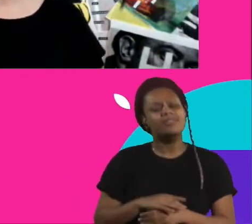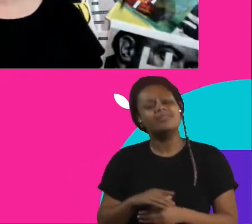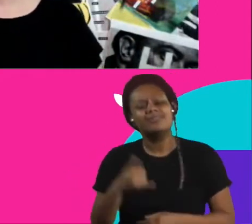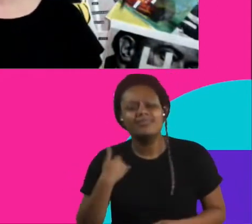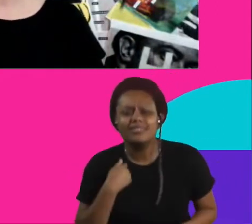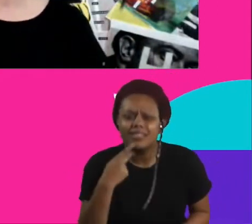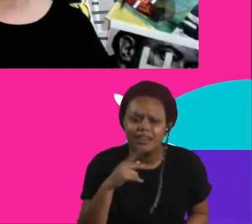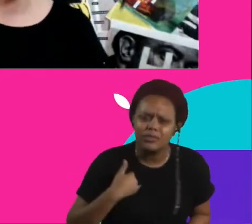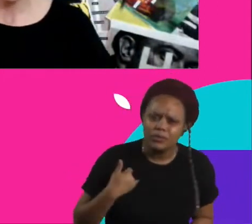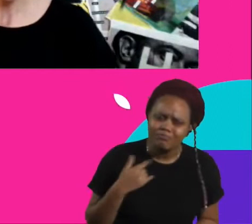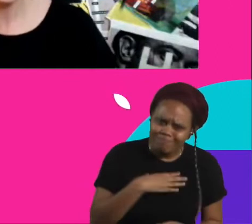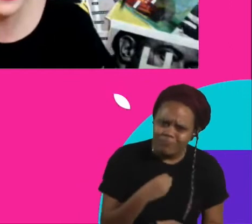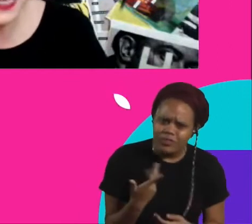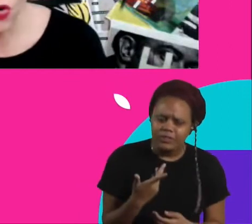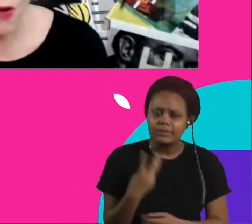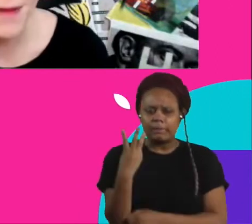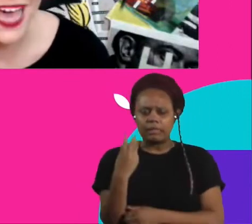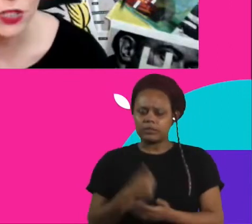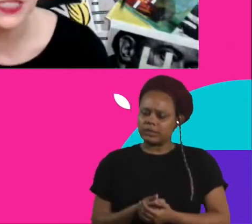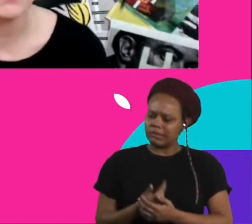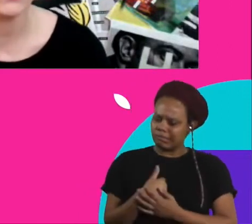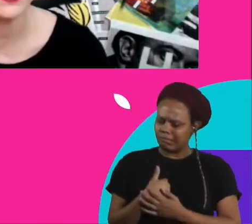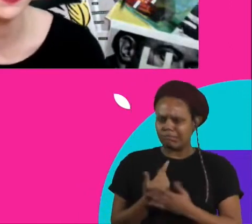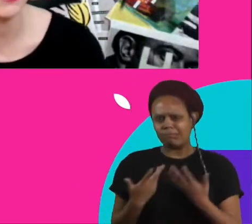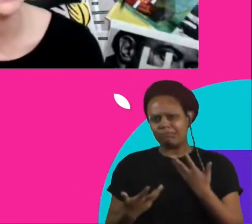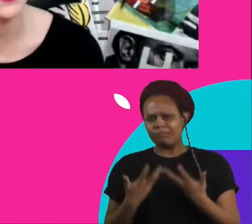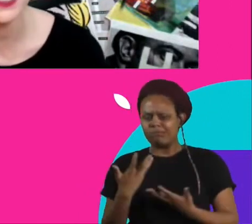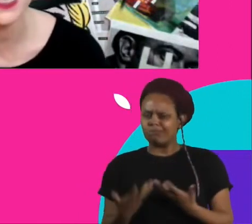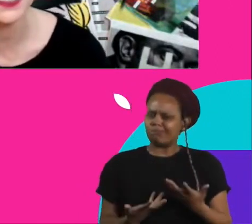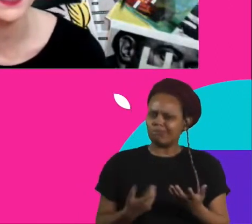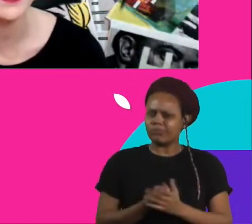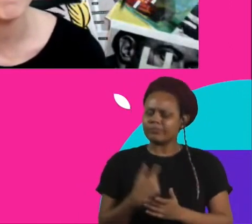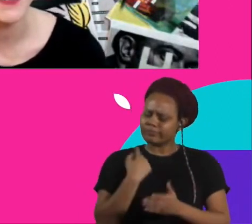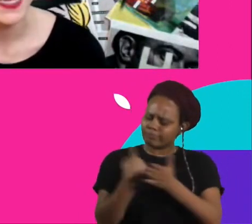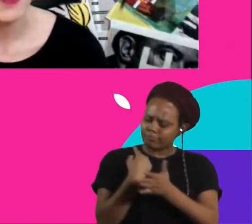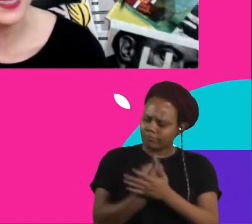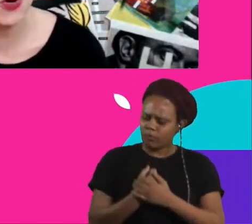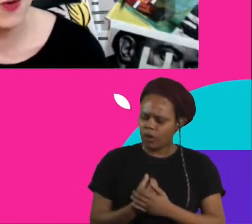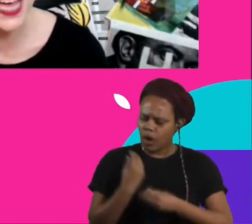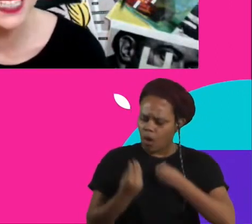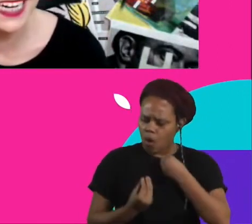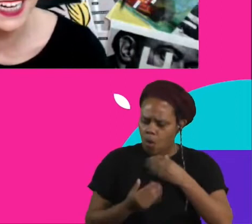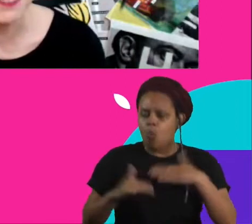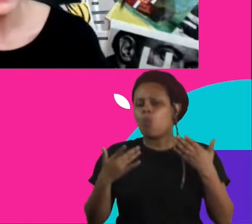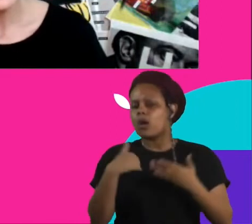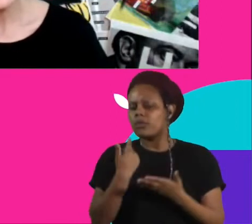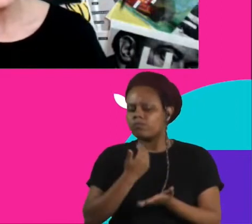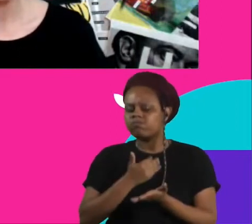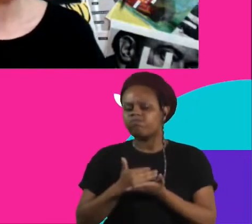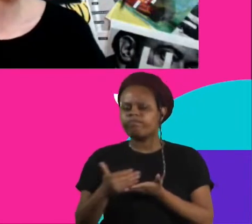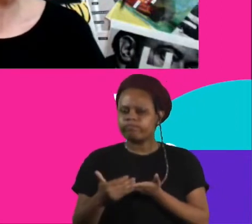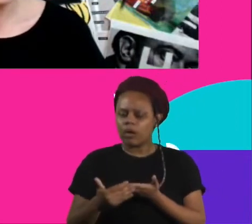assim, que muita gente me faz e que eu tenho me refletido muito. Quando é que eu começo a desenvolver essas competências? Vlad,